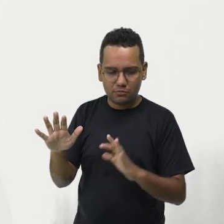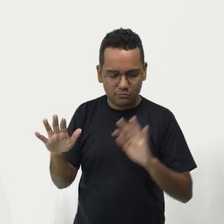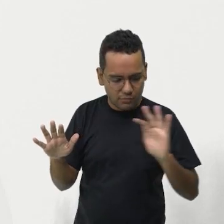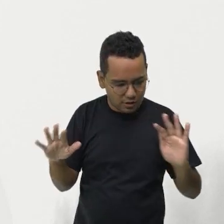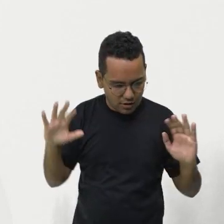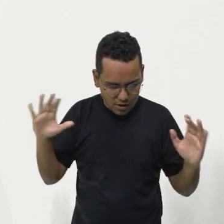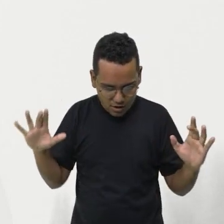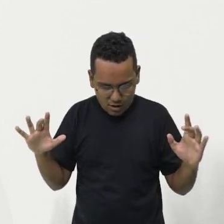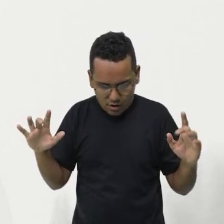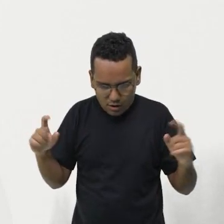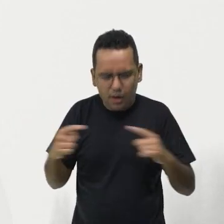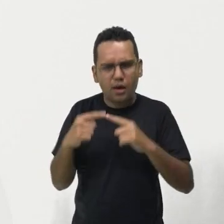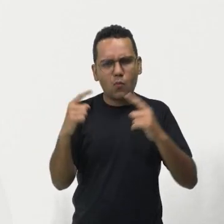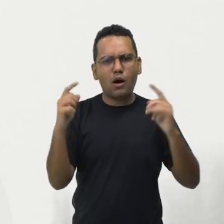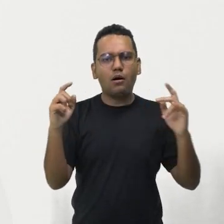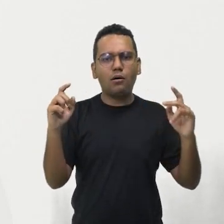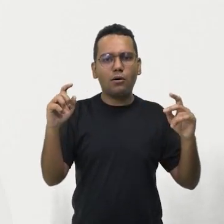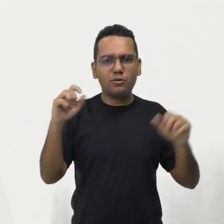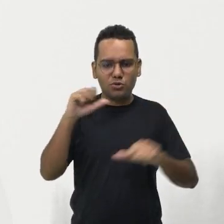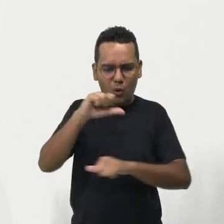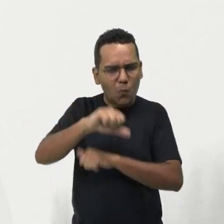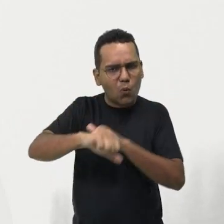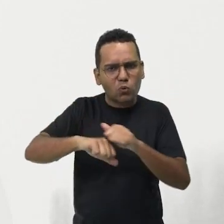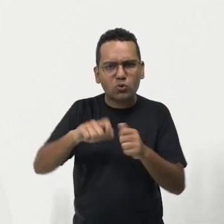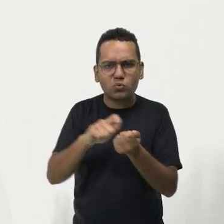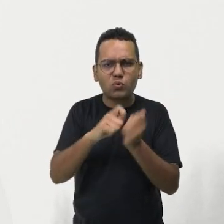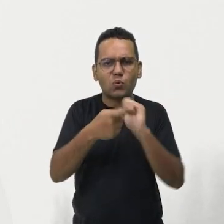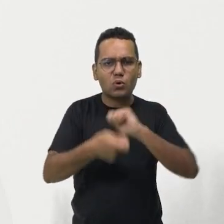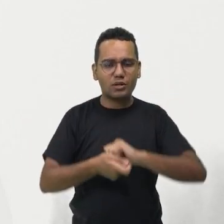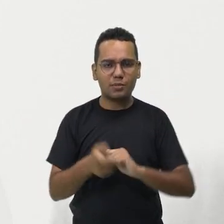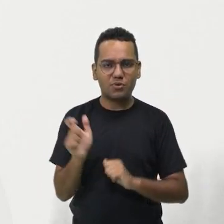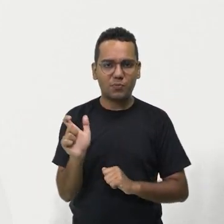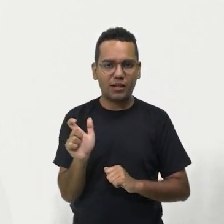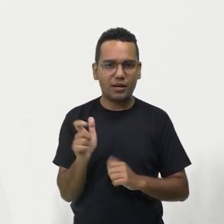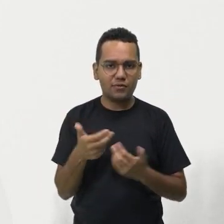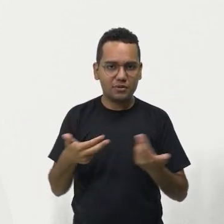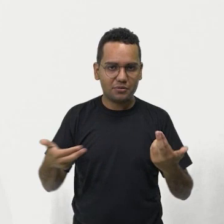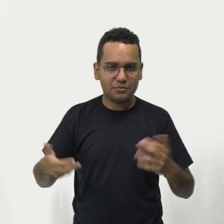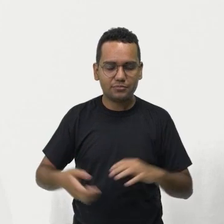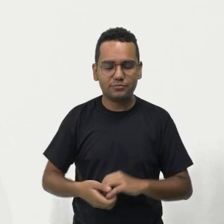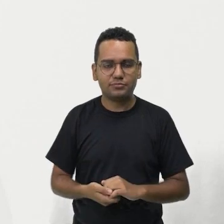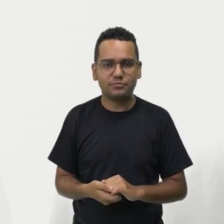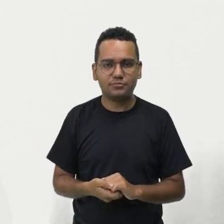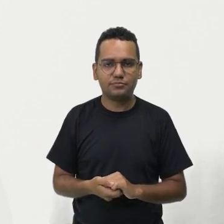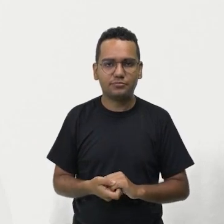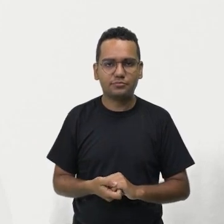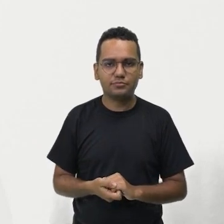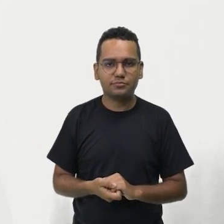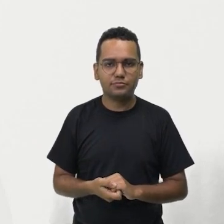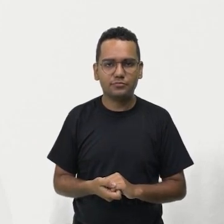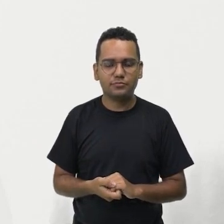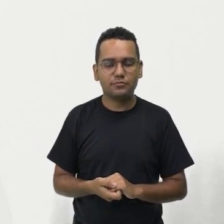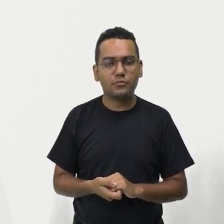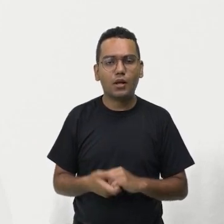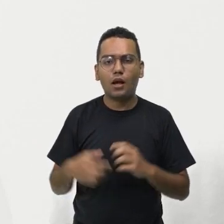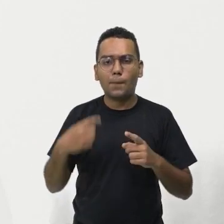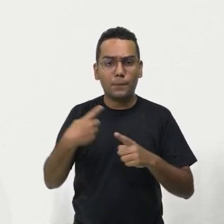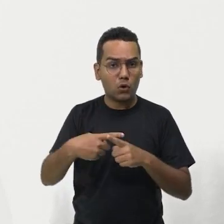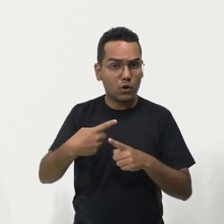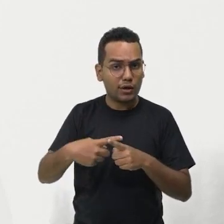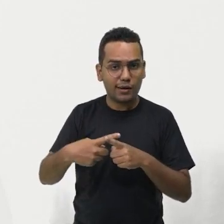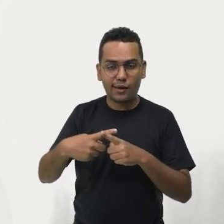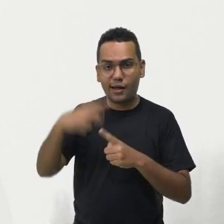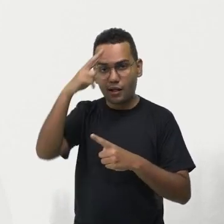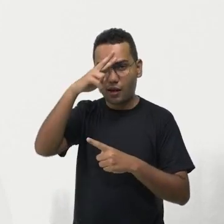ideia, porém com palavras diferentes. A paráfrase é isso. Observem mais um ponto, porque a